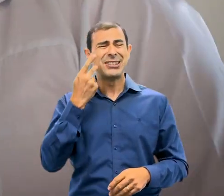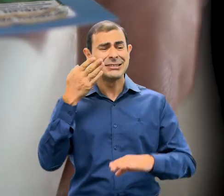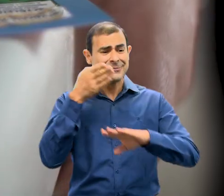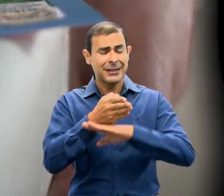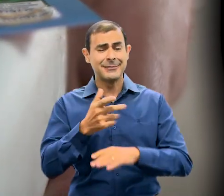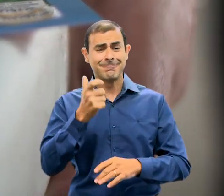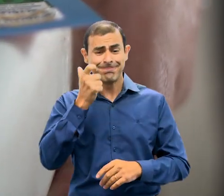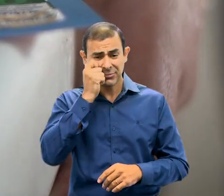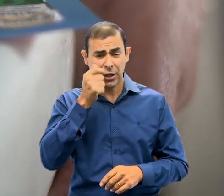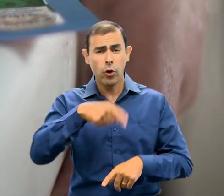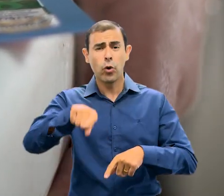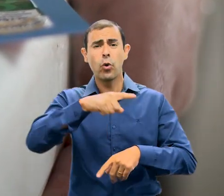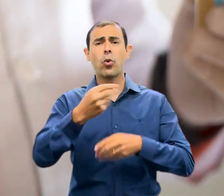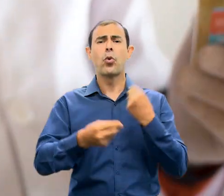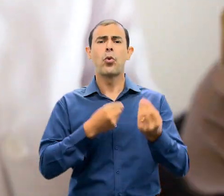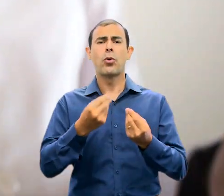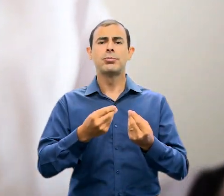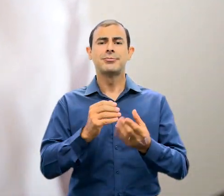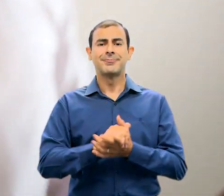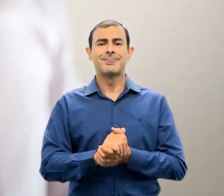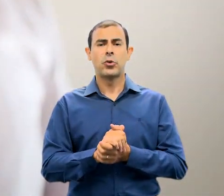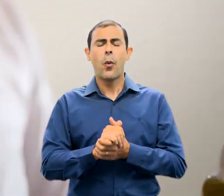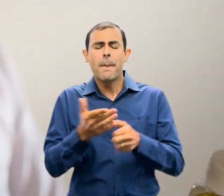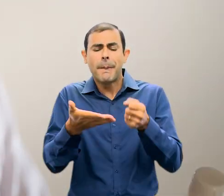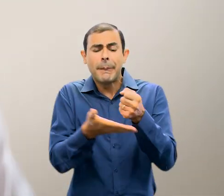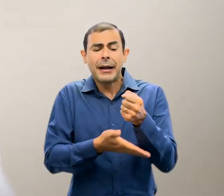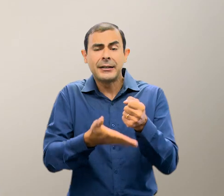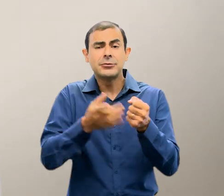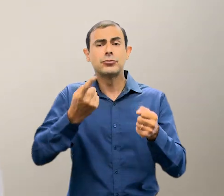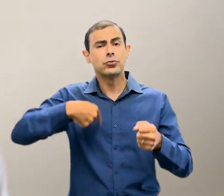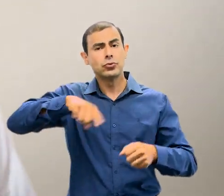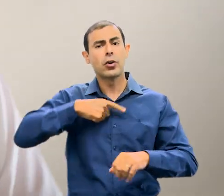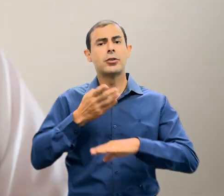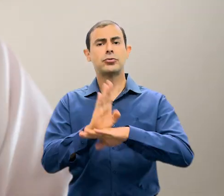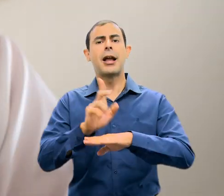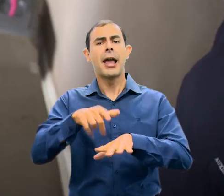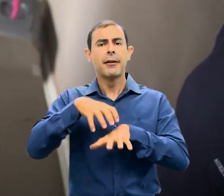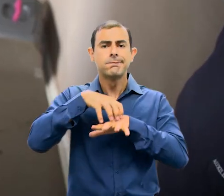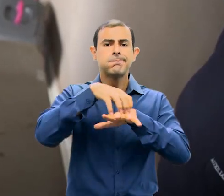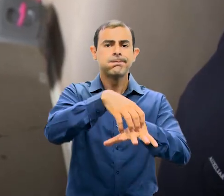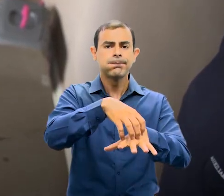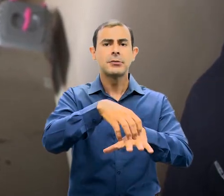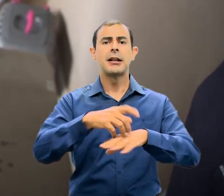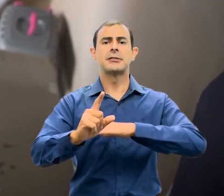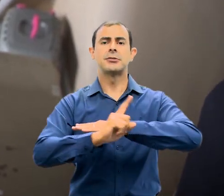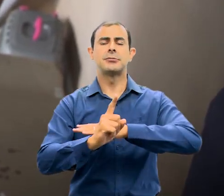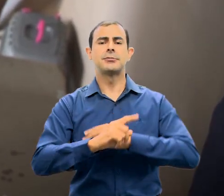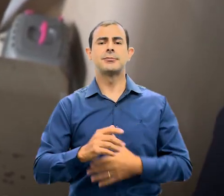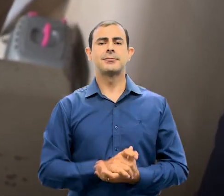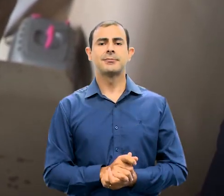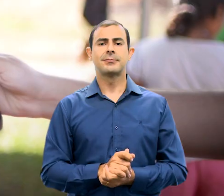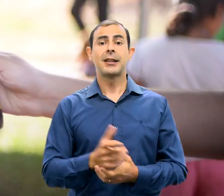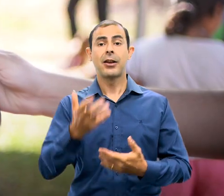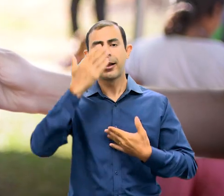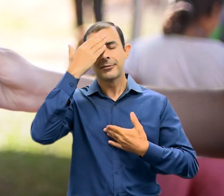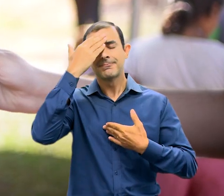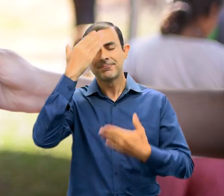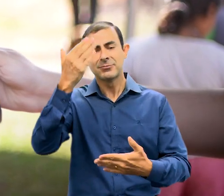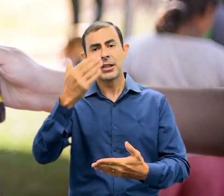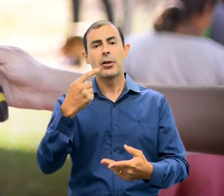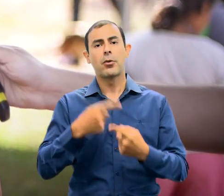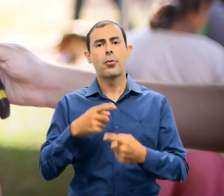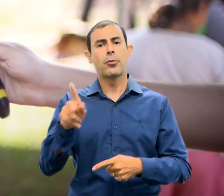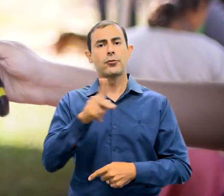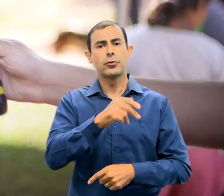local e ver como está a situação do morador aqui. O mínimo que a gente pode fazer é trazer o serviço até eles. Eu gostaria de agradecer muito